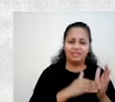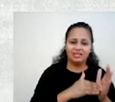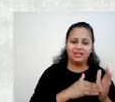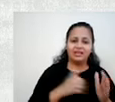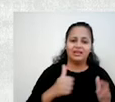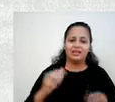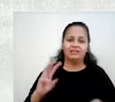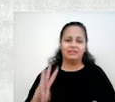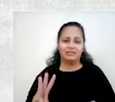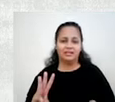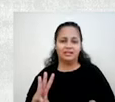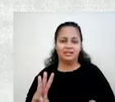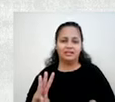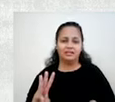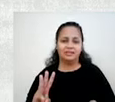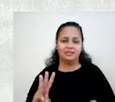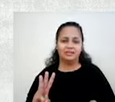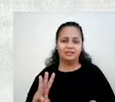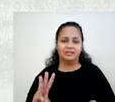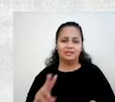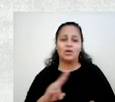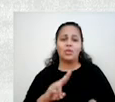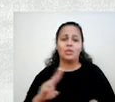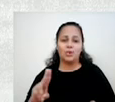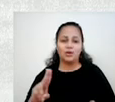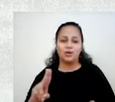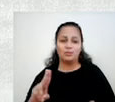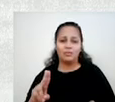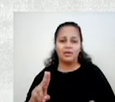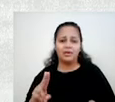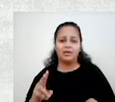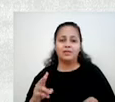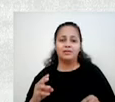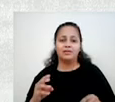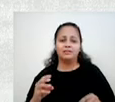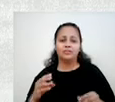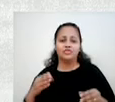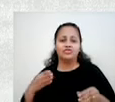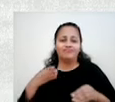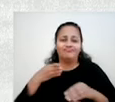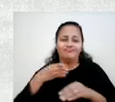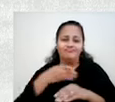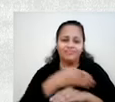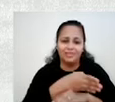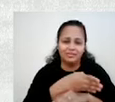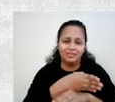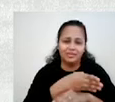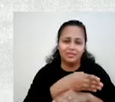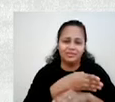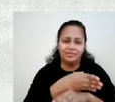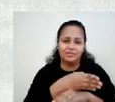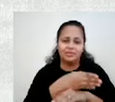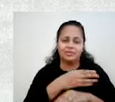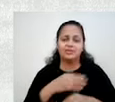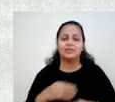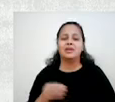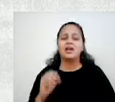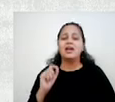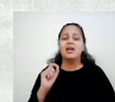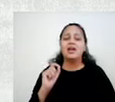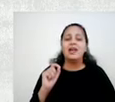XIII é chamado pelos islâmicos de invasões francas, Era a